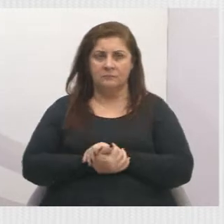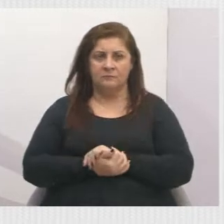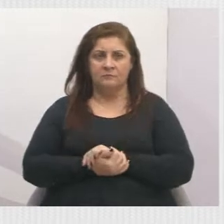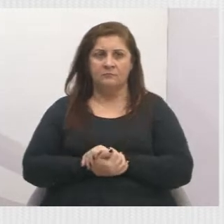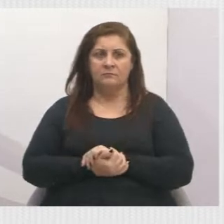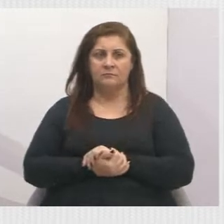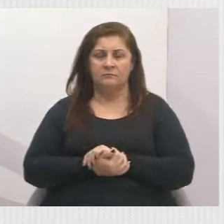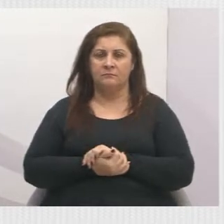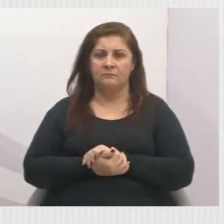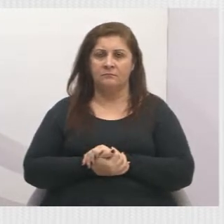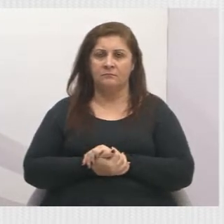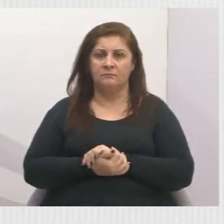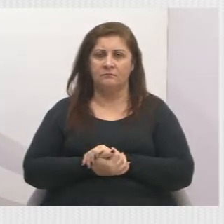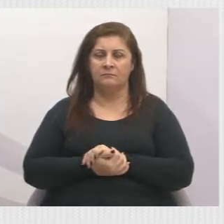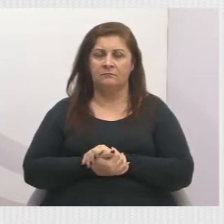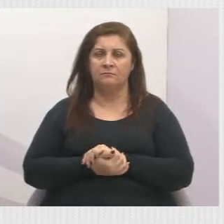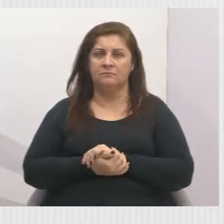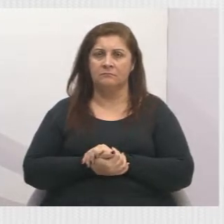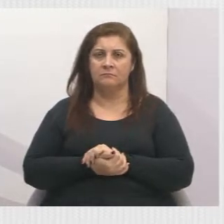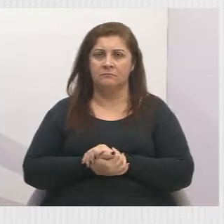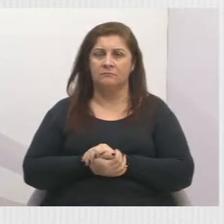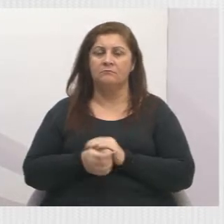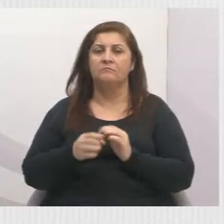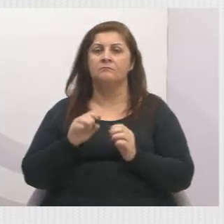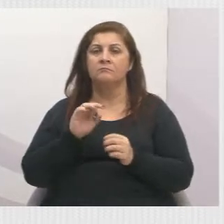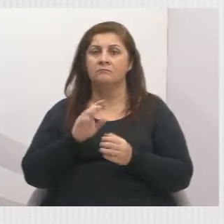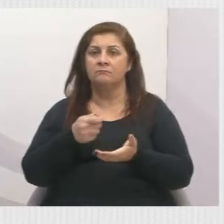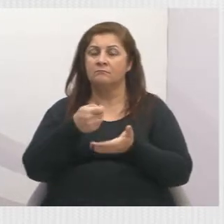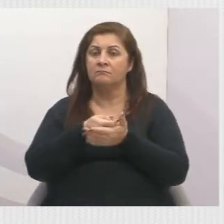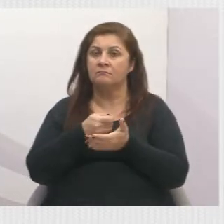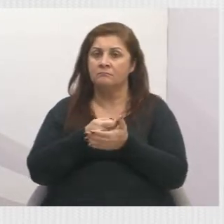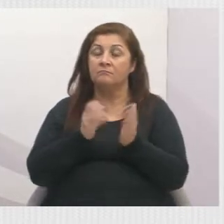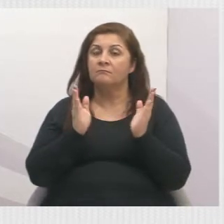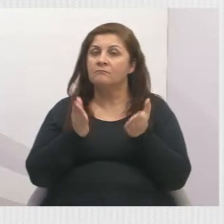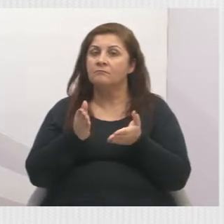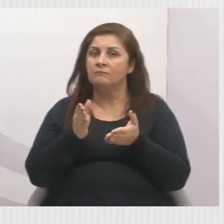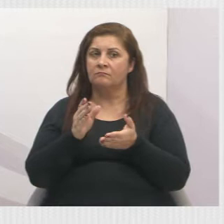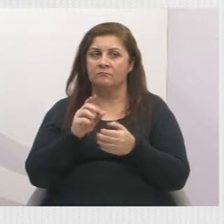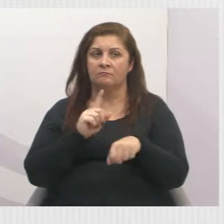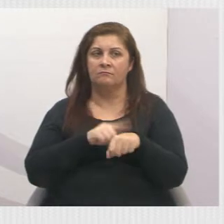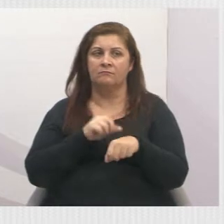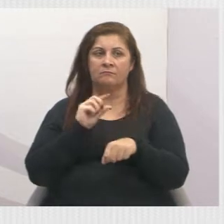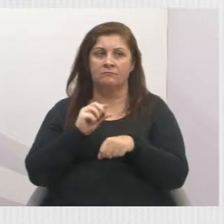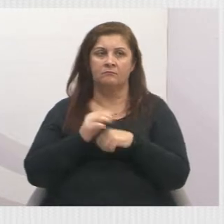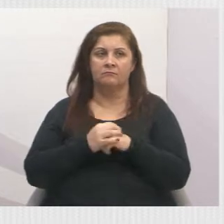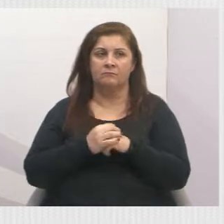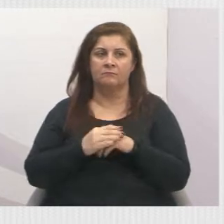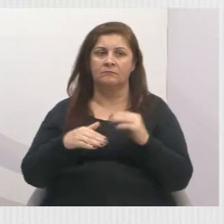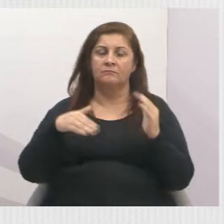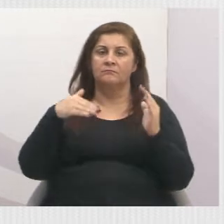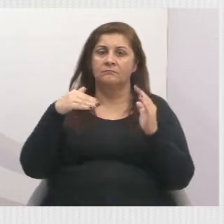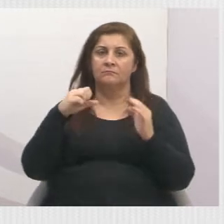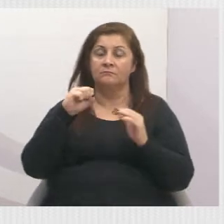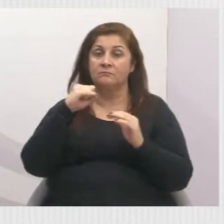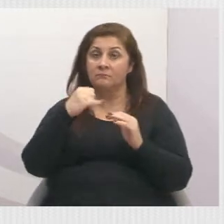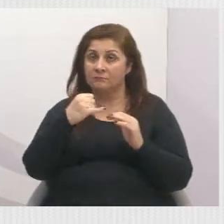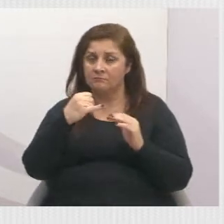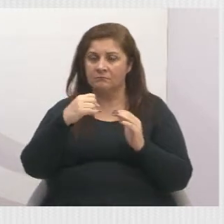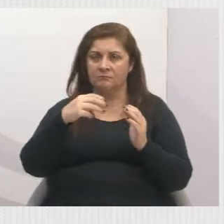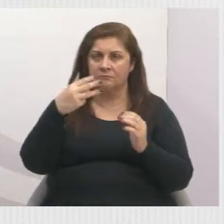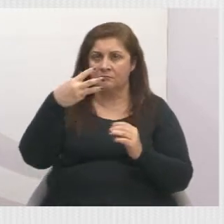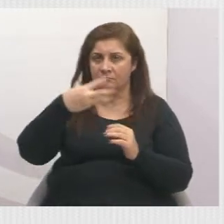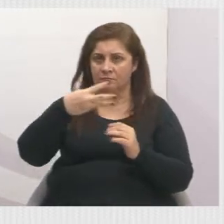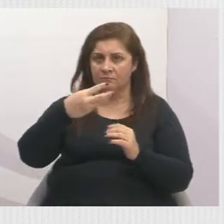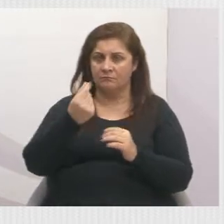ter essa contribuição como uma contribuição provisória, cobrando só de quem ganha até acima de 3